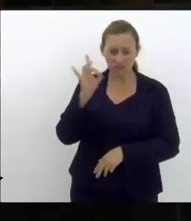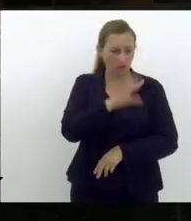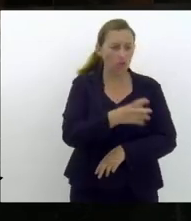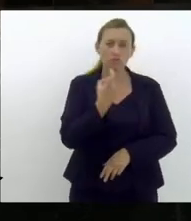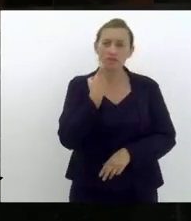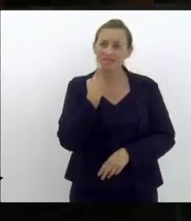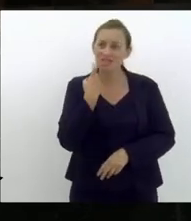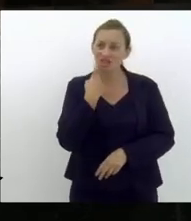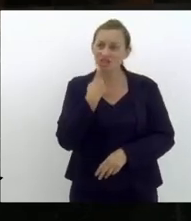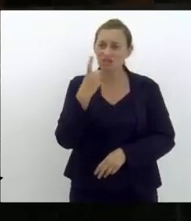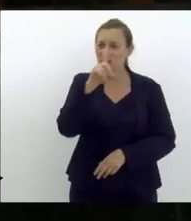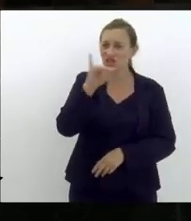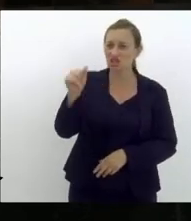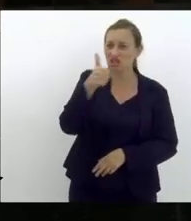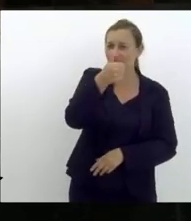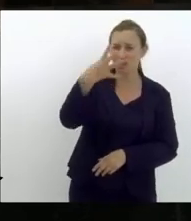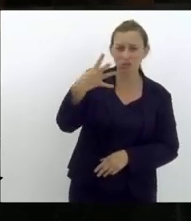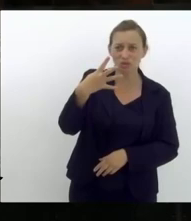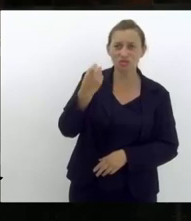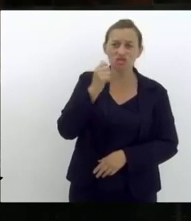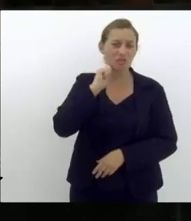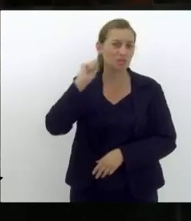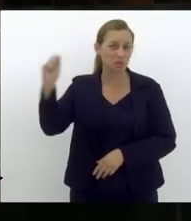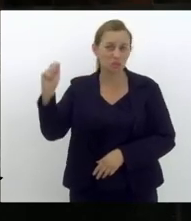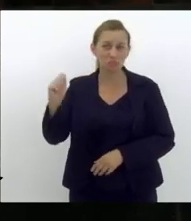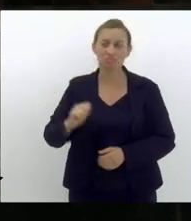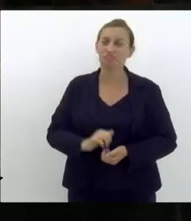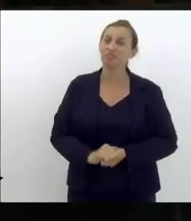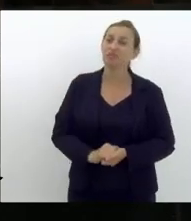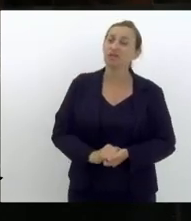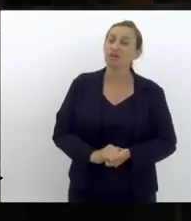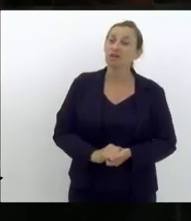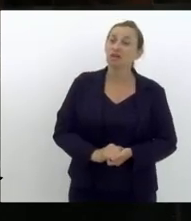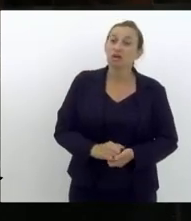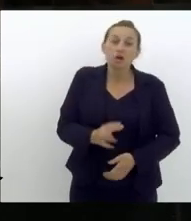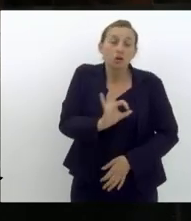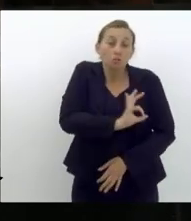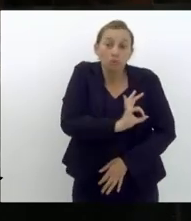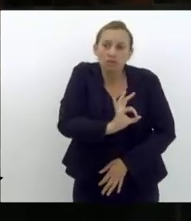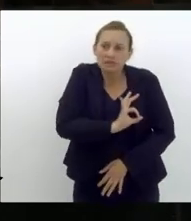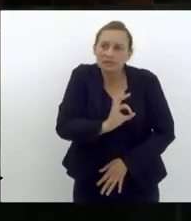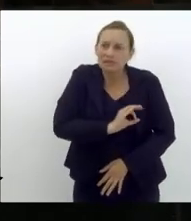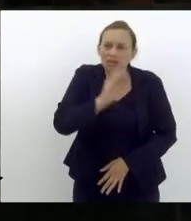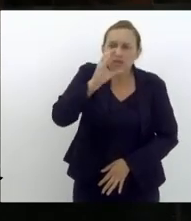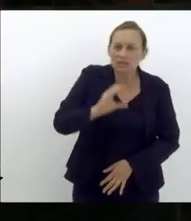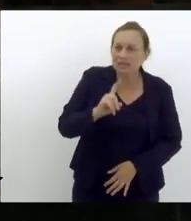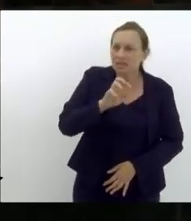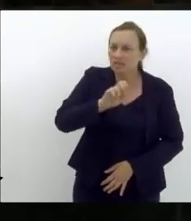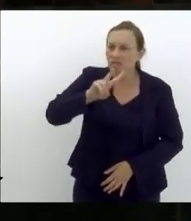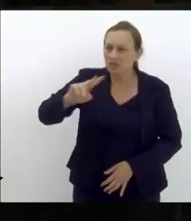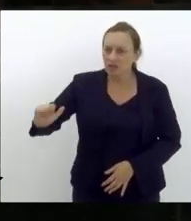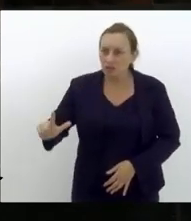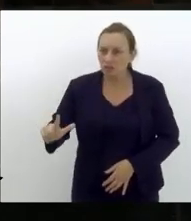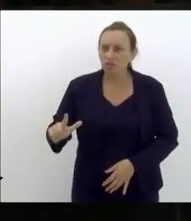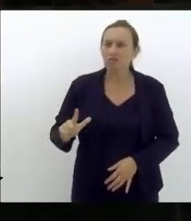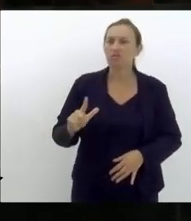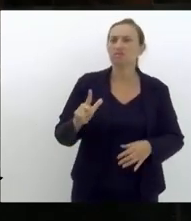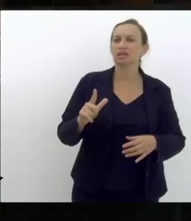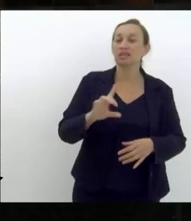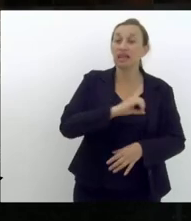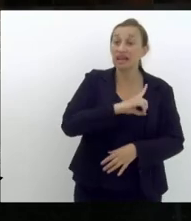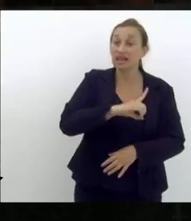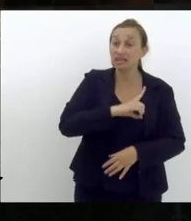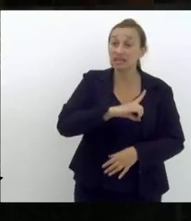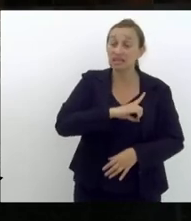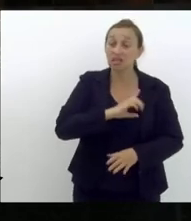sexta-feira dia 14 de abril policiais civis da Delegacia de Roubos e Furtos de cargas